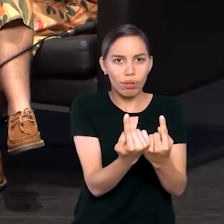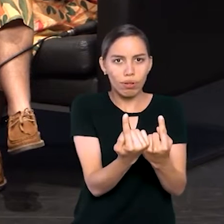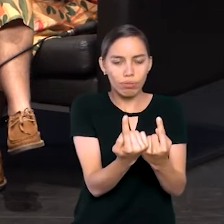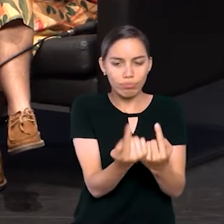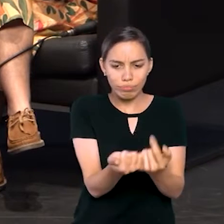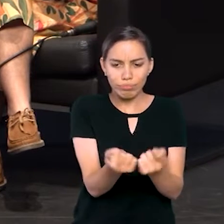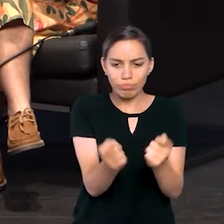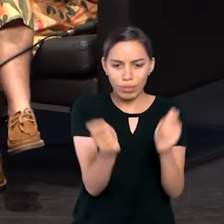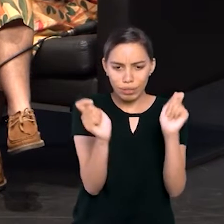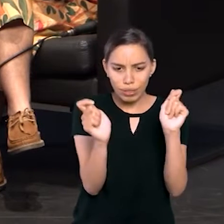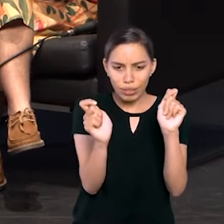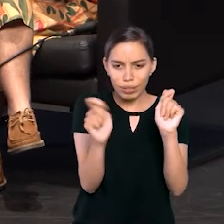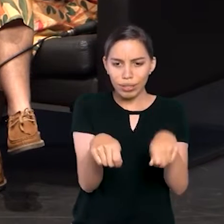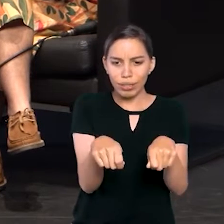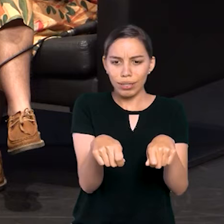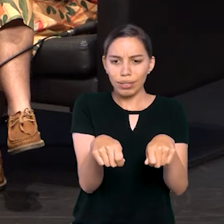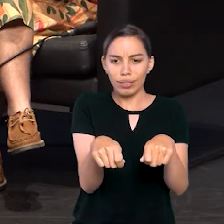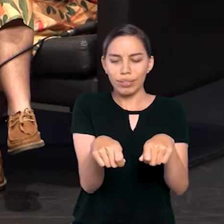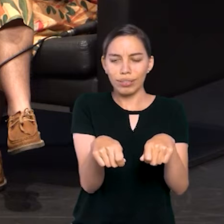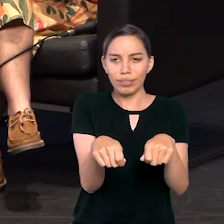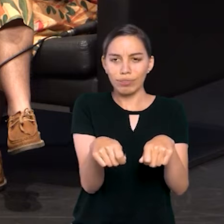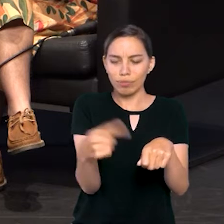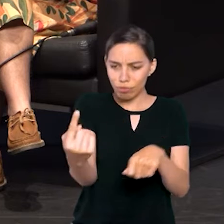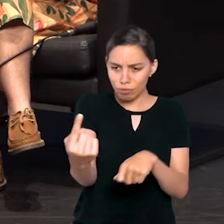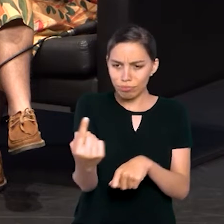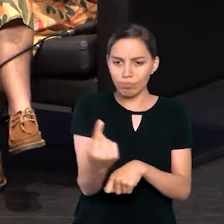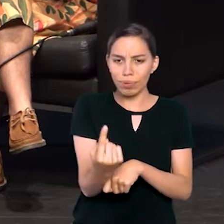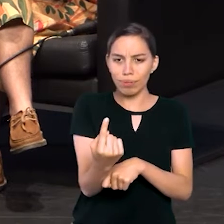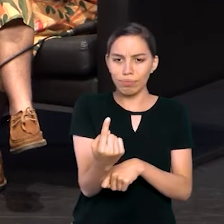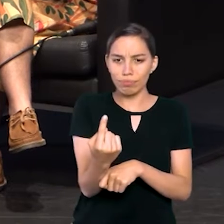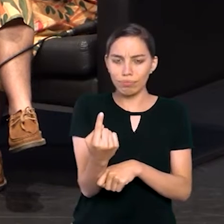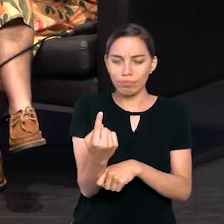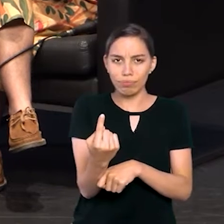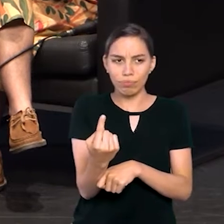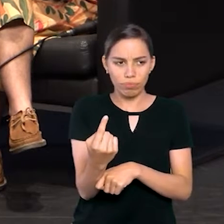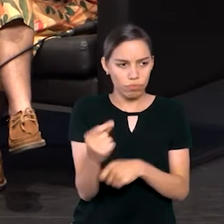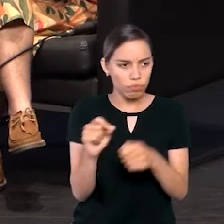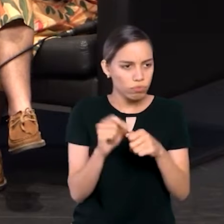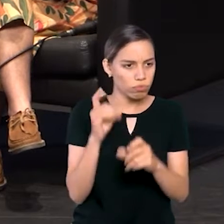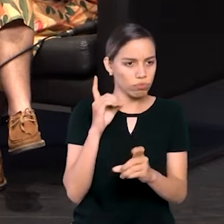se permitir esse encontro